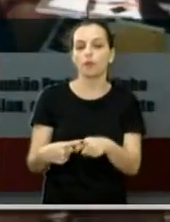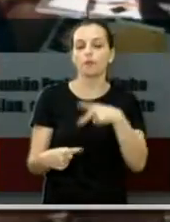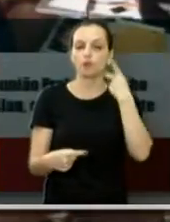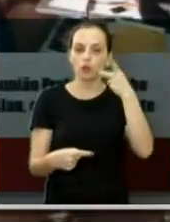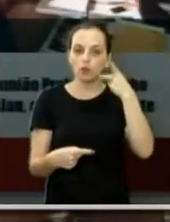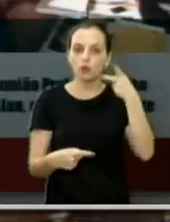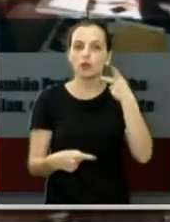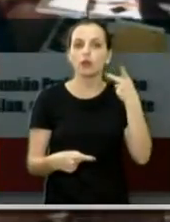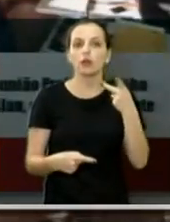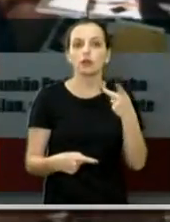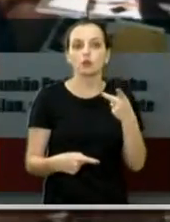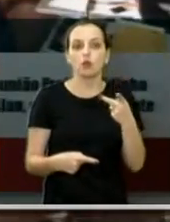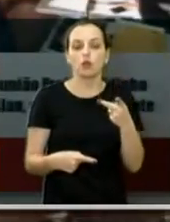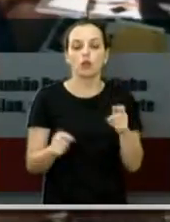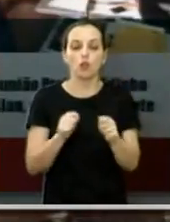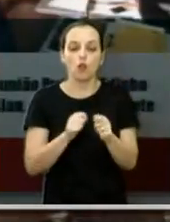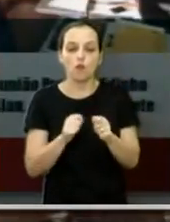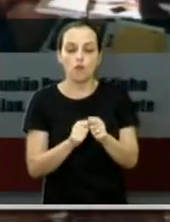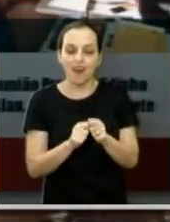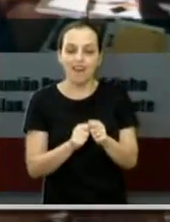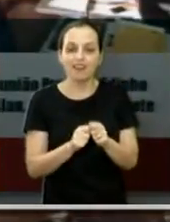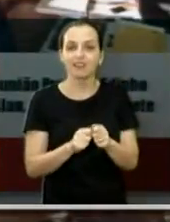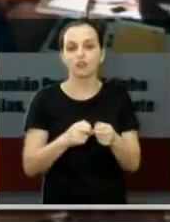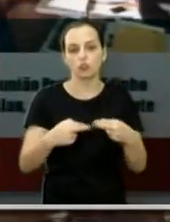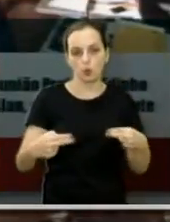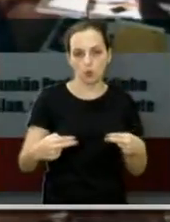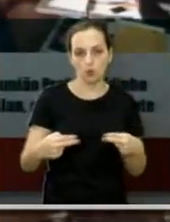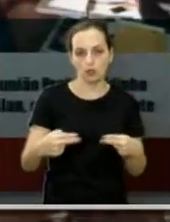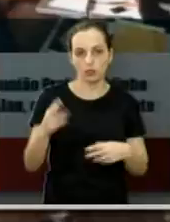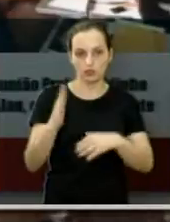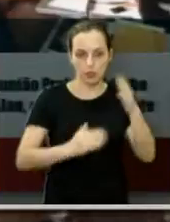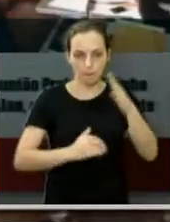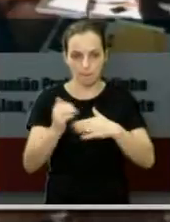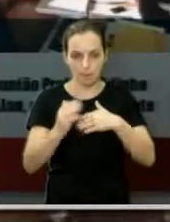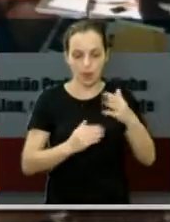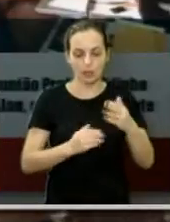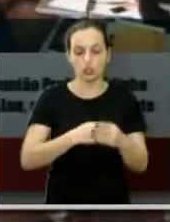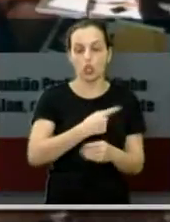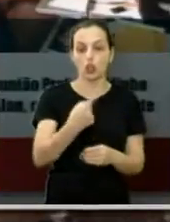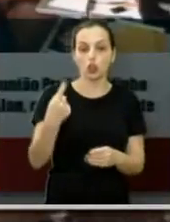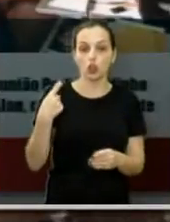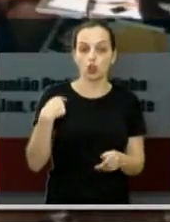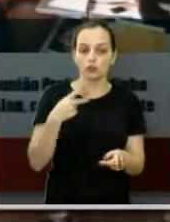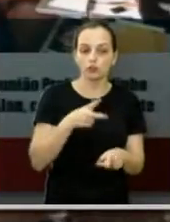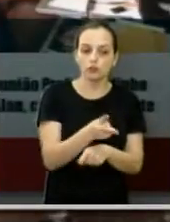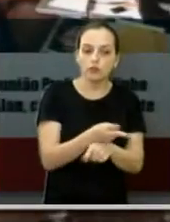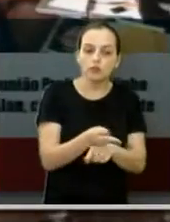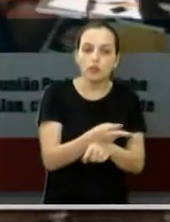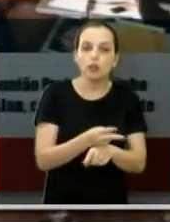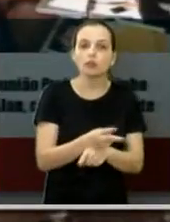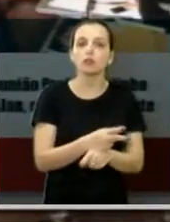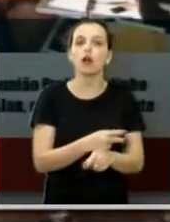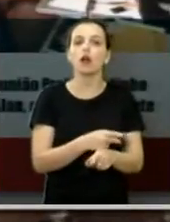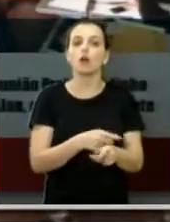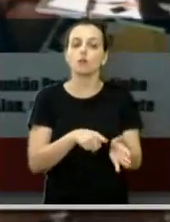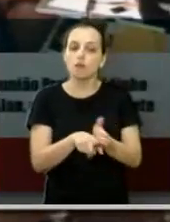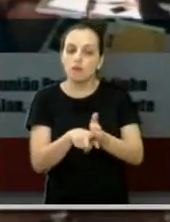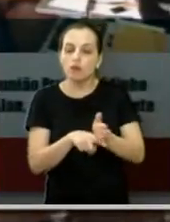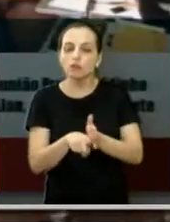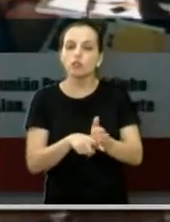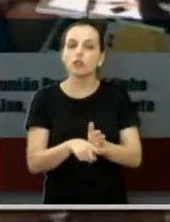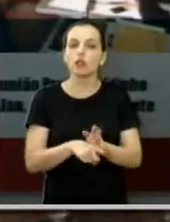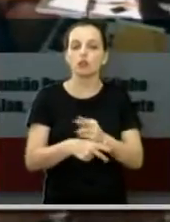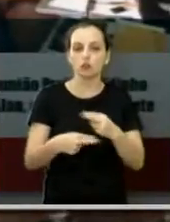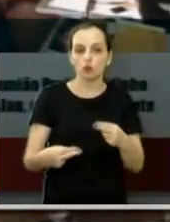vereador, ele não executa, como muitos pensam. Nós legislamos, nós fiscalizamos o Executivo. E algumas das demandas que trazem